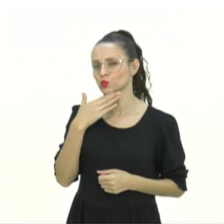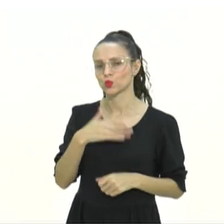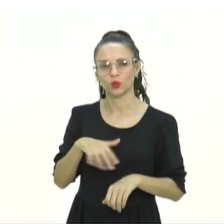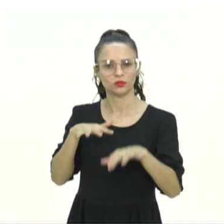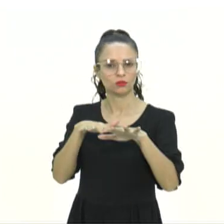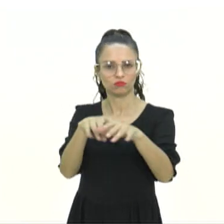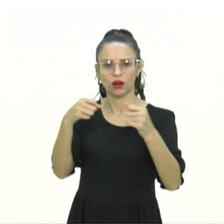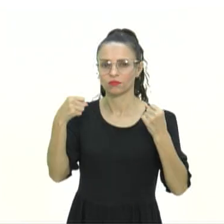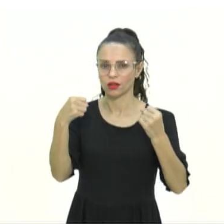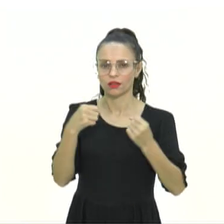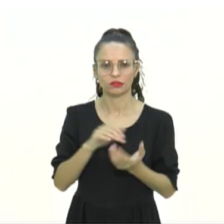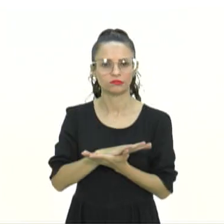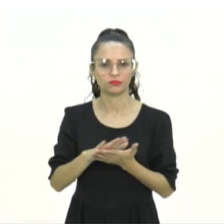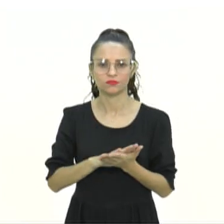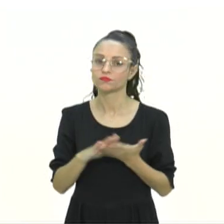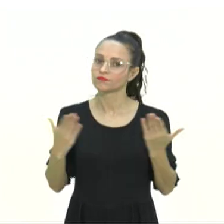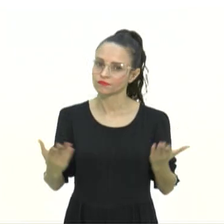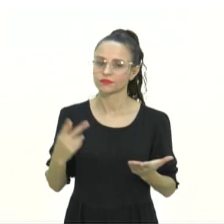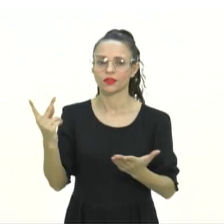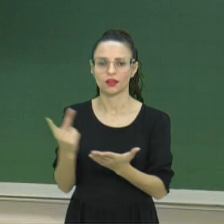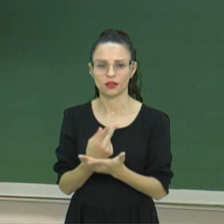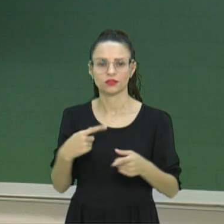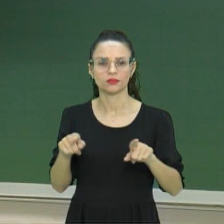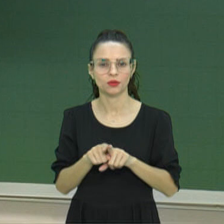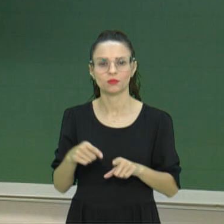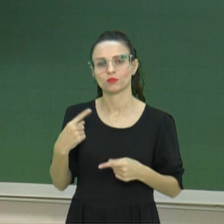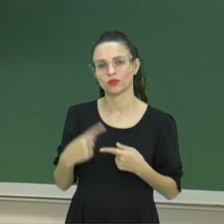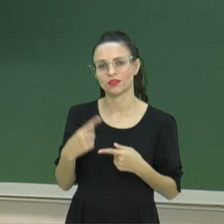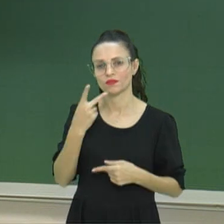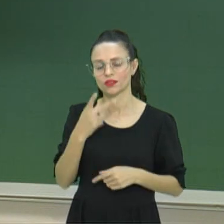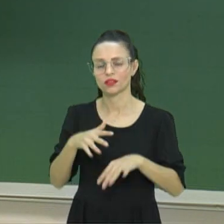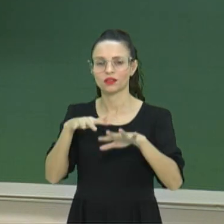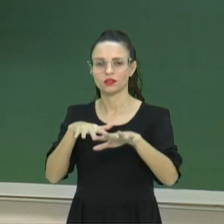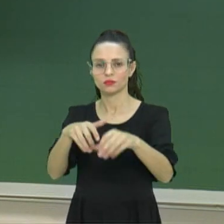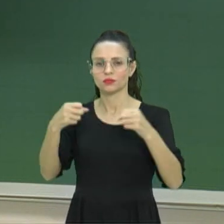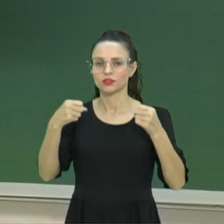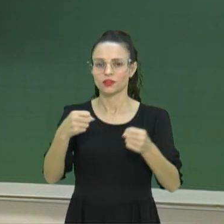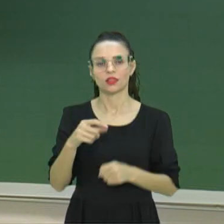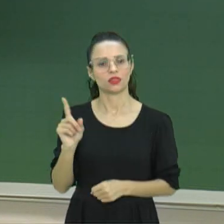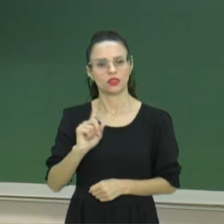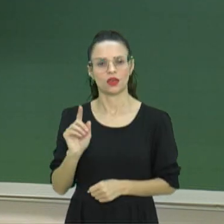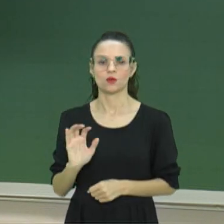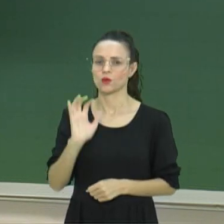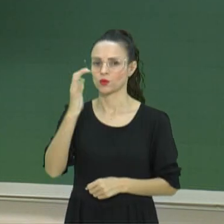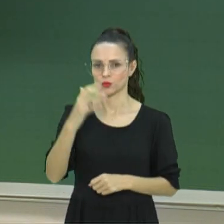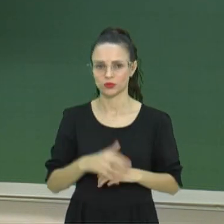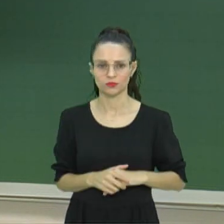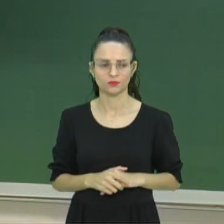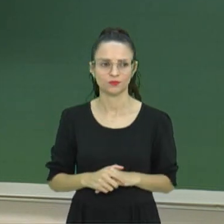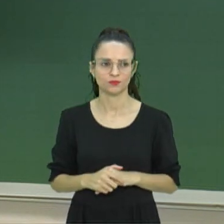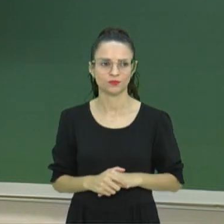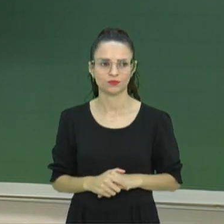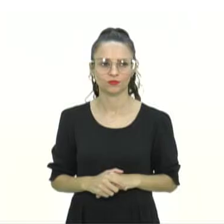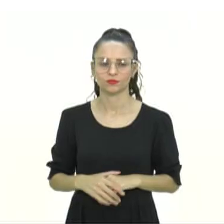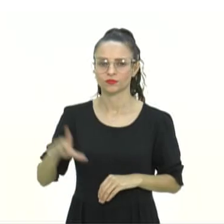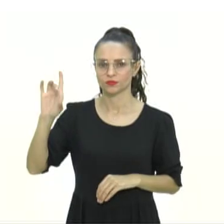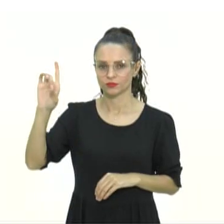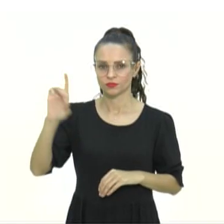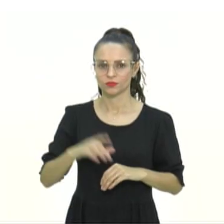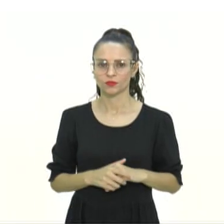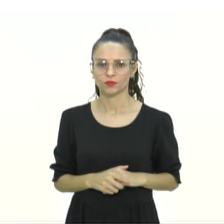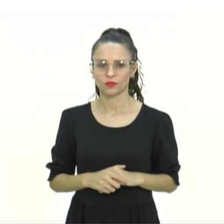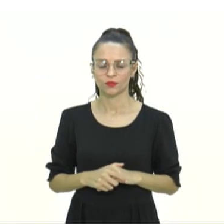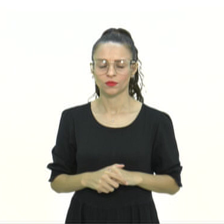das manifestações. Também está errado porque diz que as manifestações não aconteceram. Letra D,